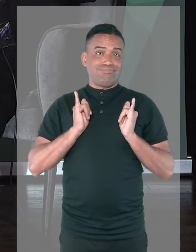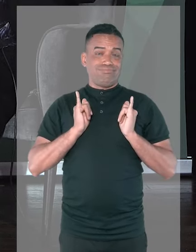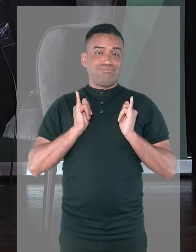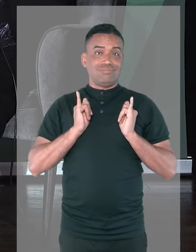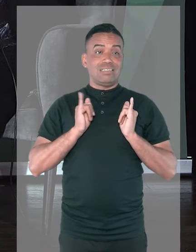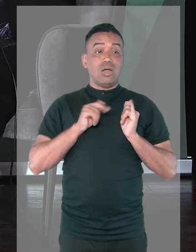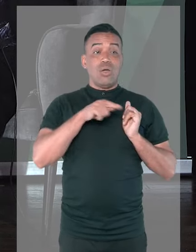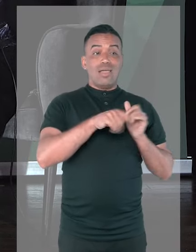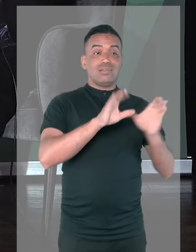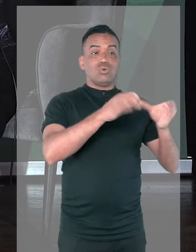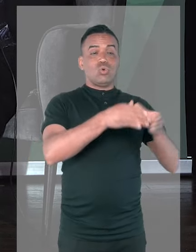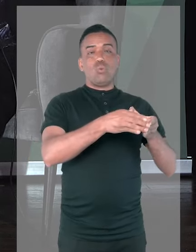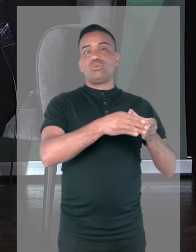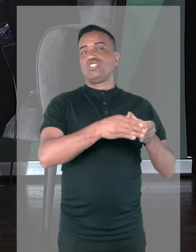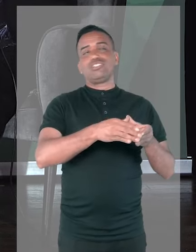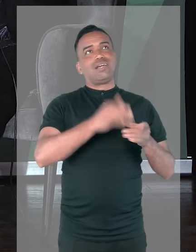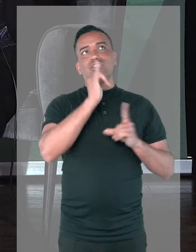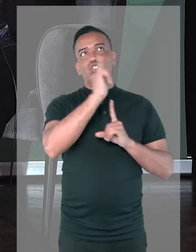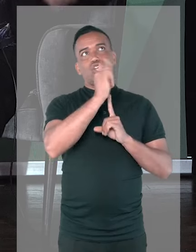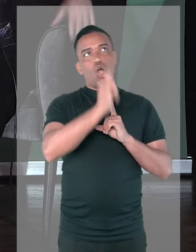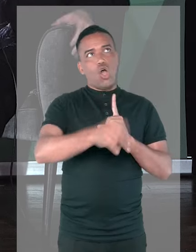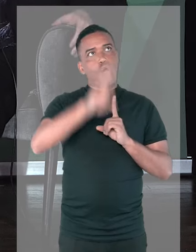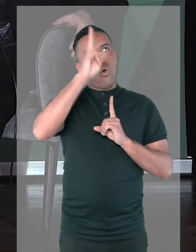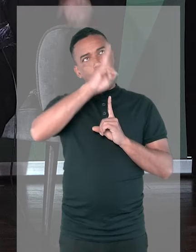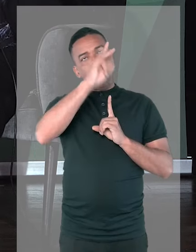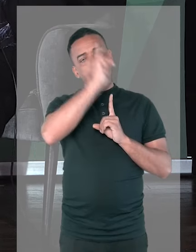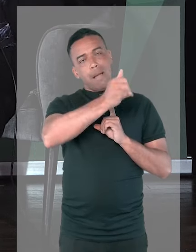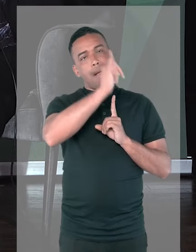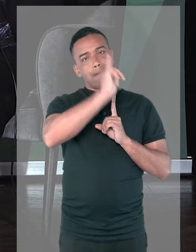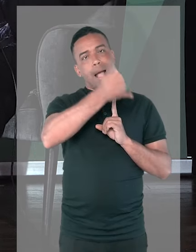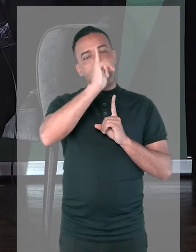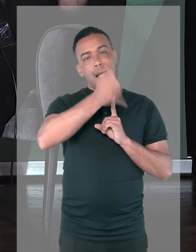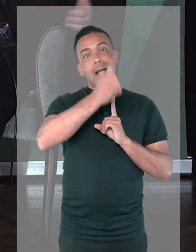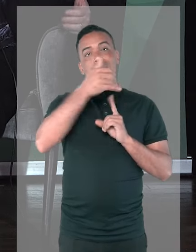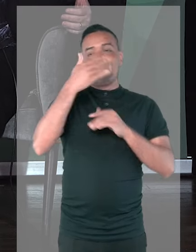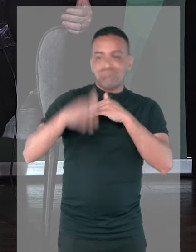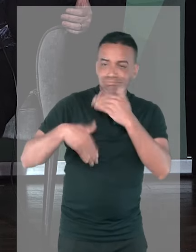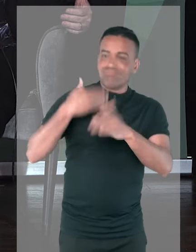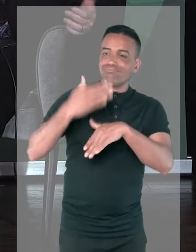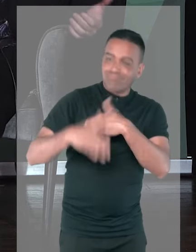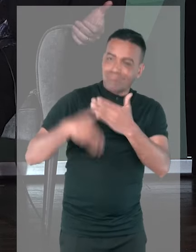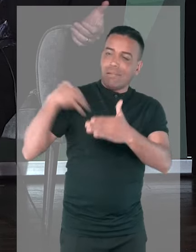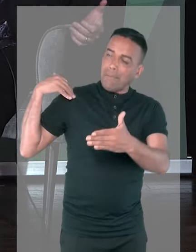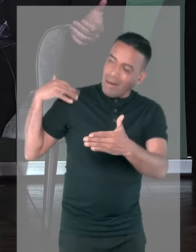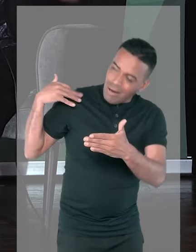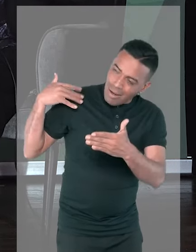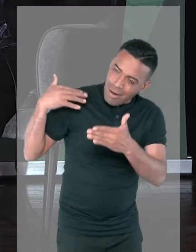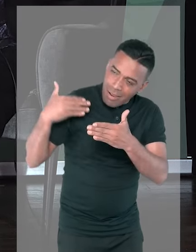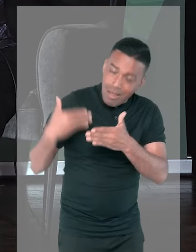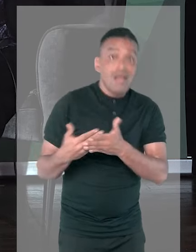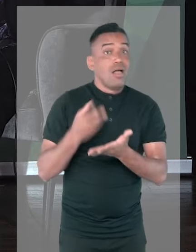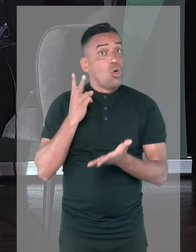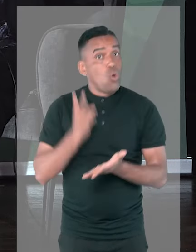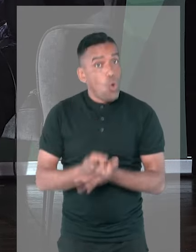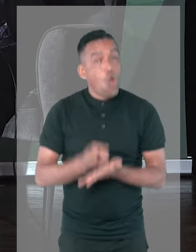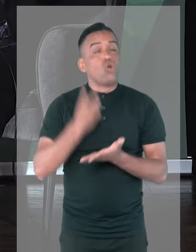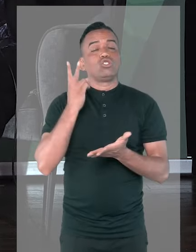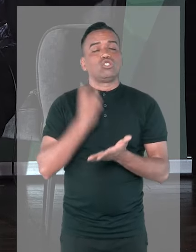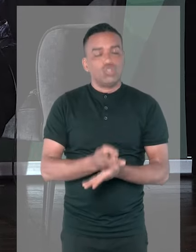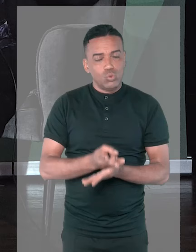o que contar, tinha o que acrescentar, tinha as histórias a serem narradas. Isso foi se reproduzindo ao longo do tempo e continua a